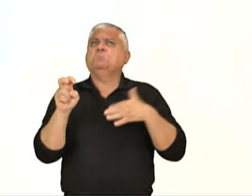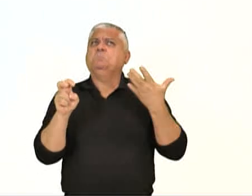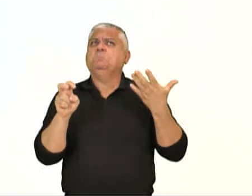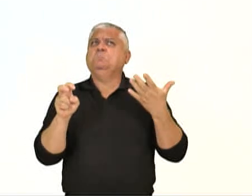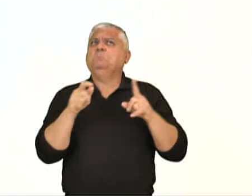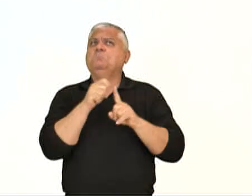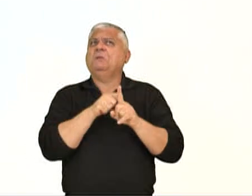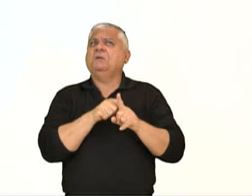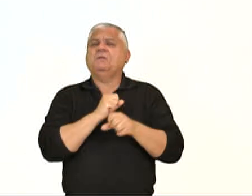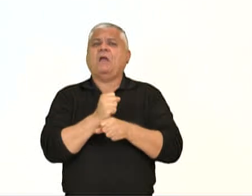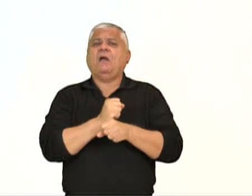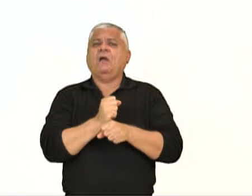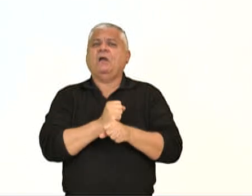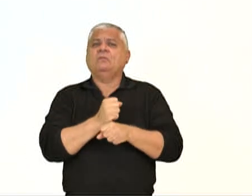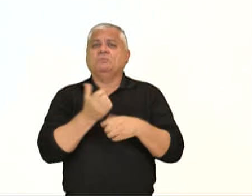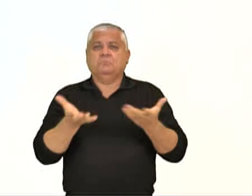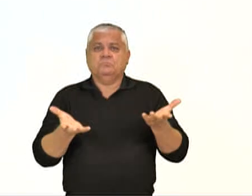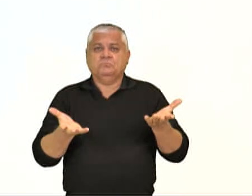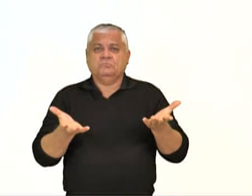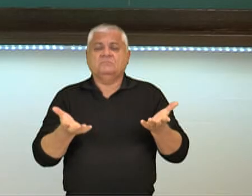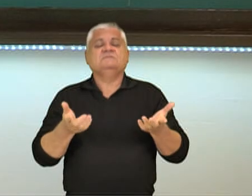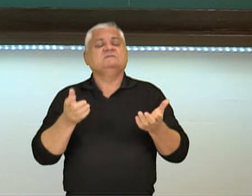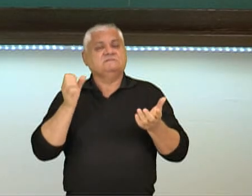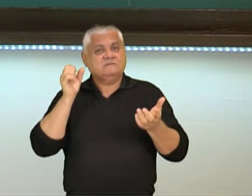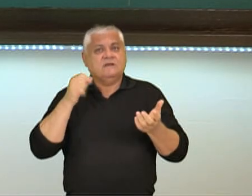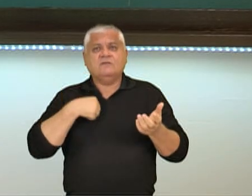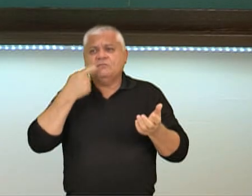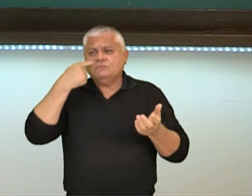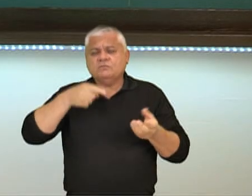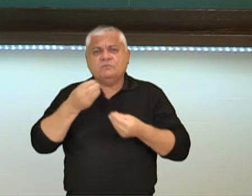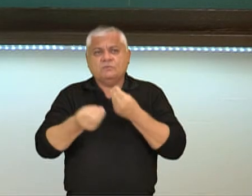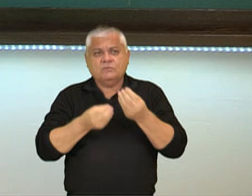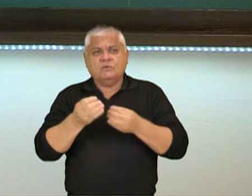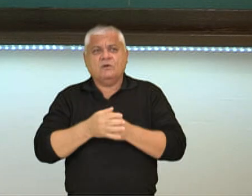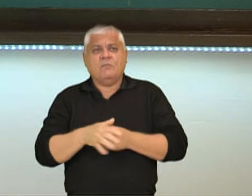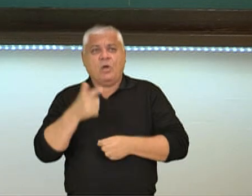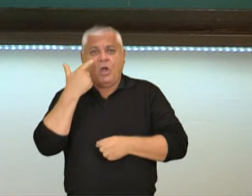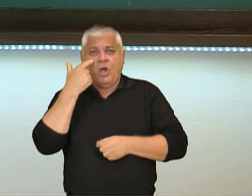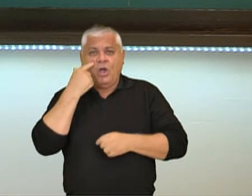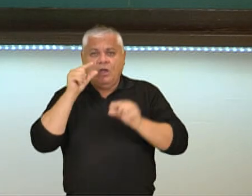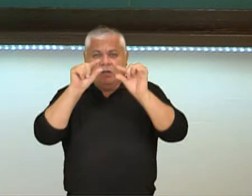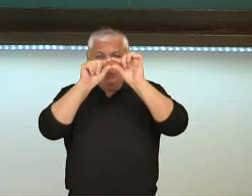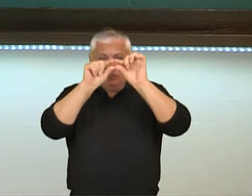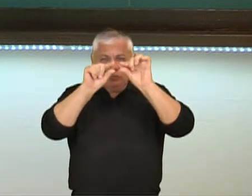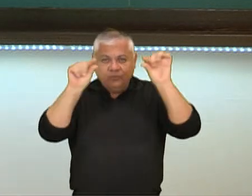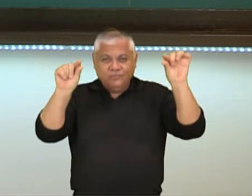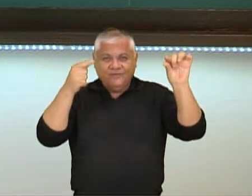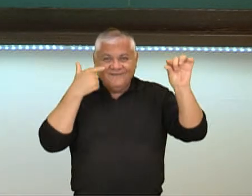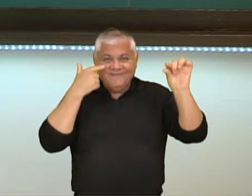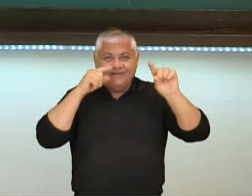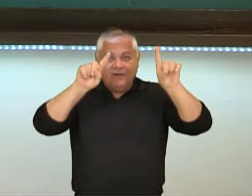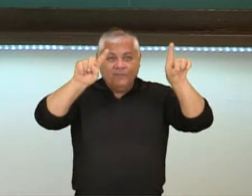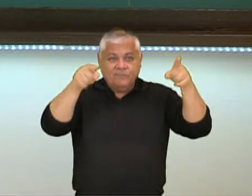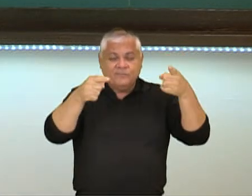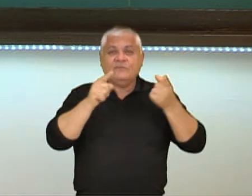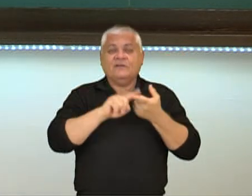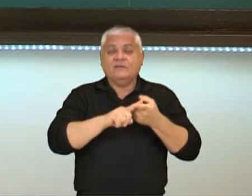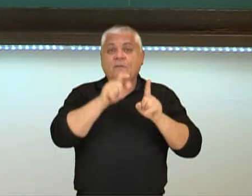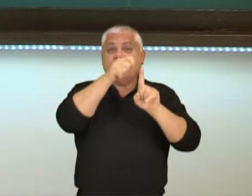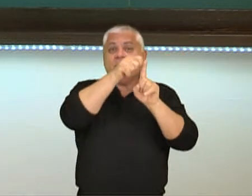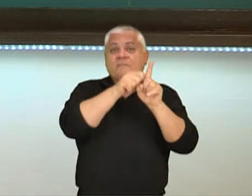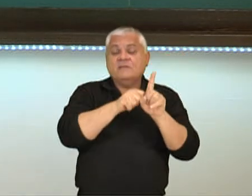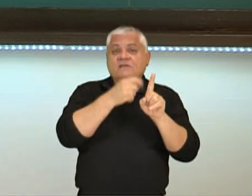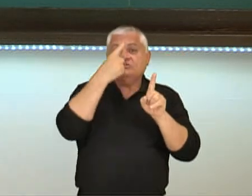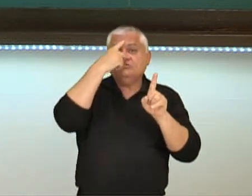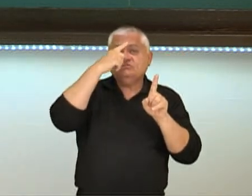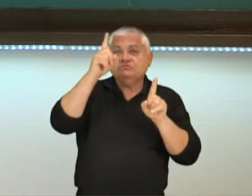ano? De que mês? Eu vou saber? Onde que eu vou descobrir isso? Aqui em cima, olha lá, tem a data. A reportagem sempre vai